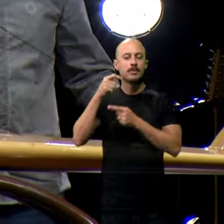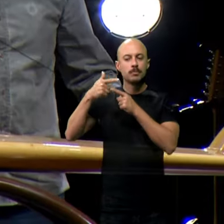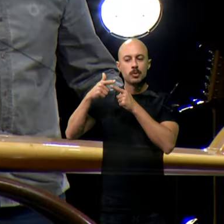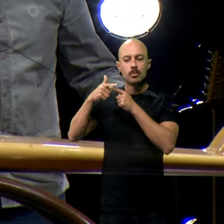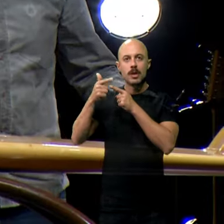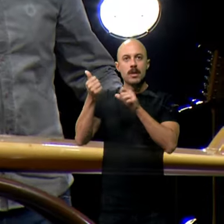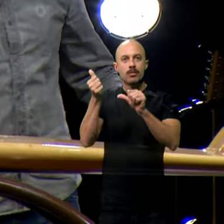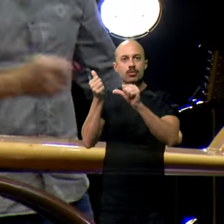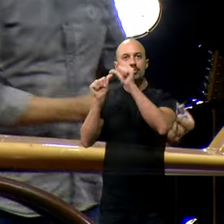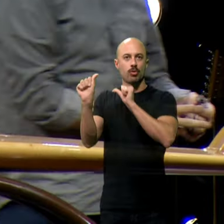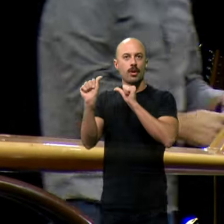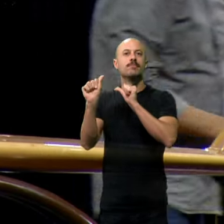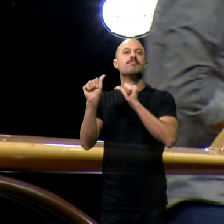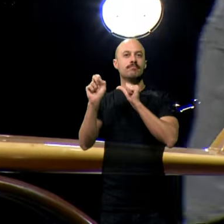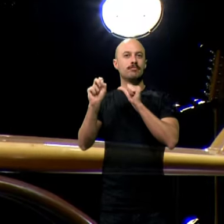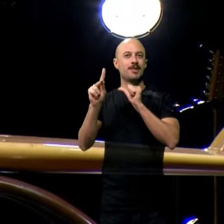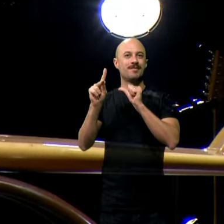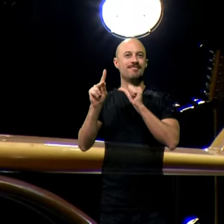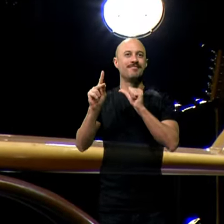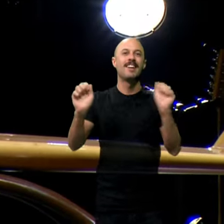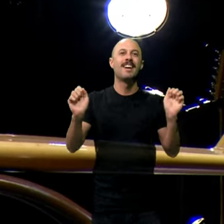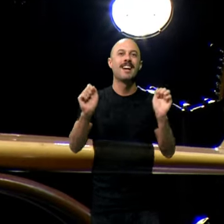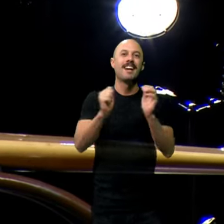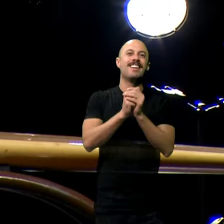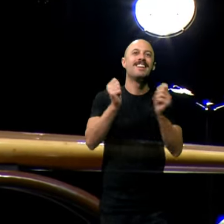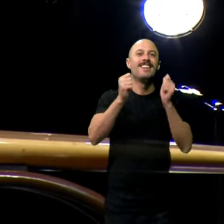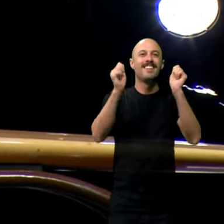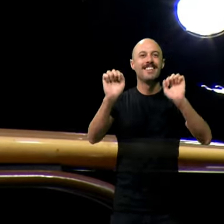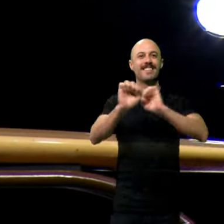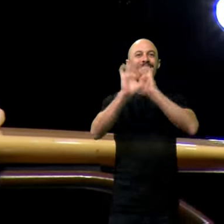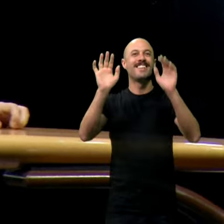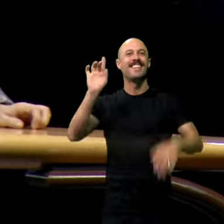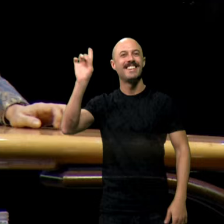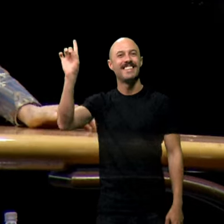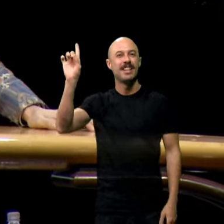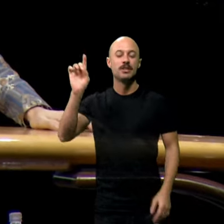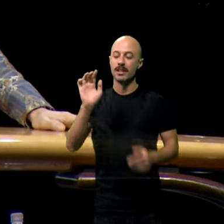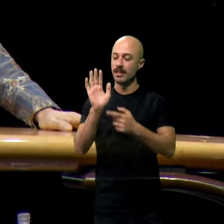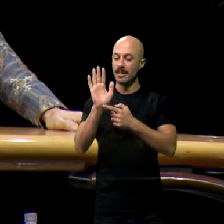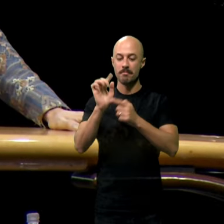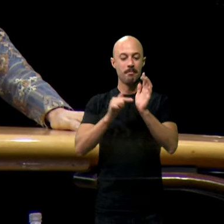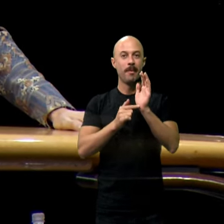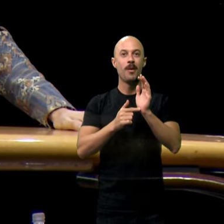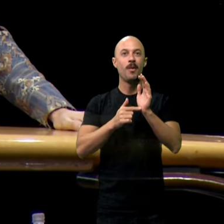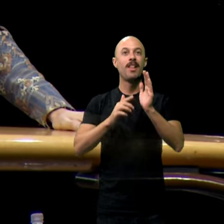Aleluia. Glória a Deus. Eu preciso das mãos livres, mas... Amém.